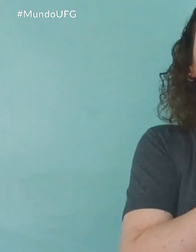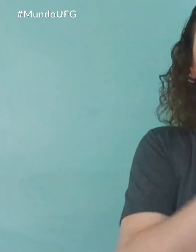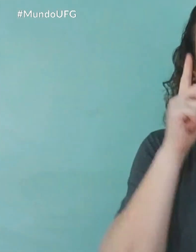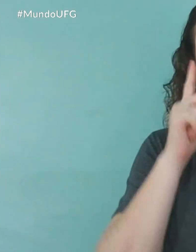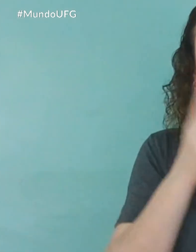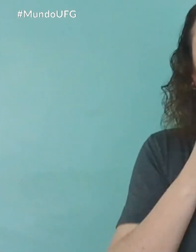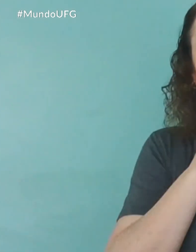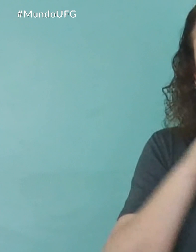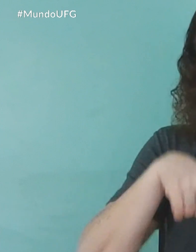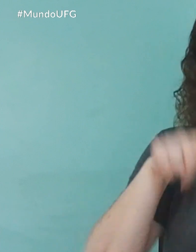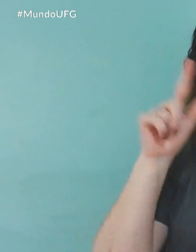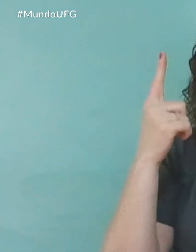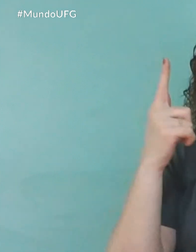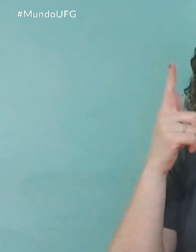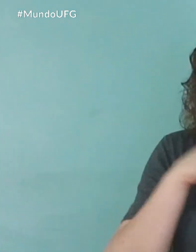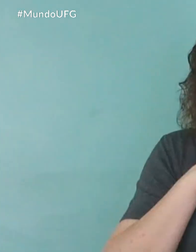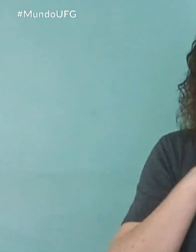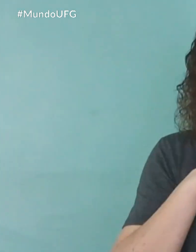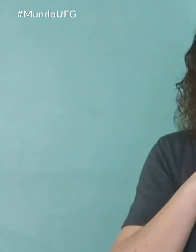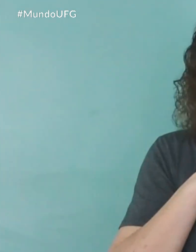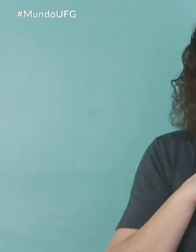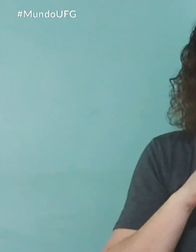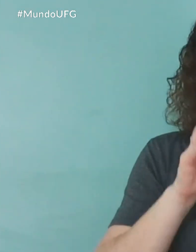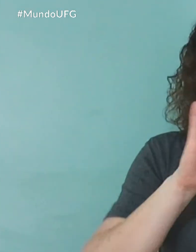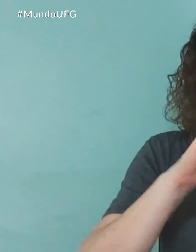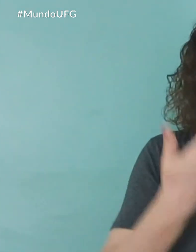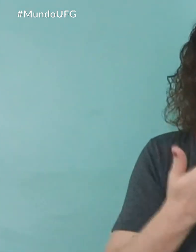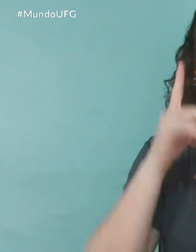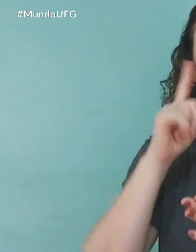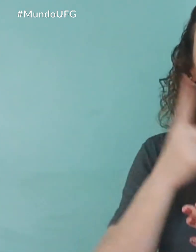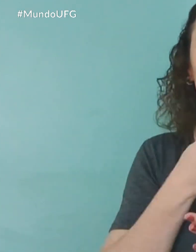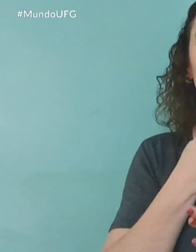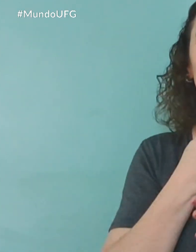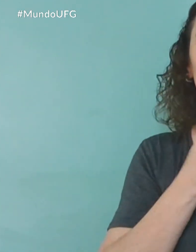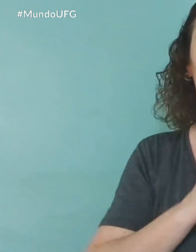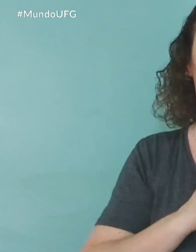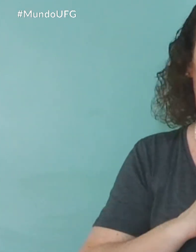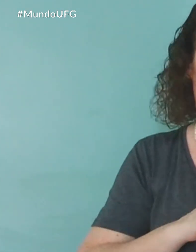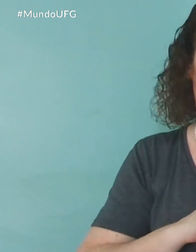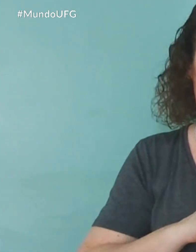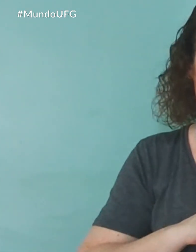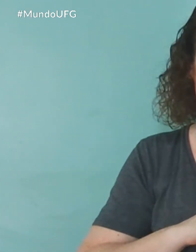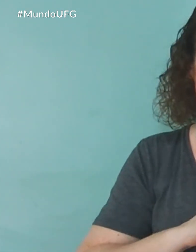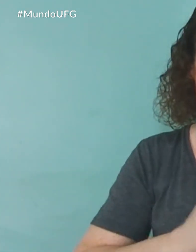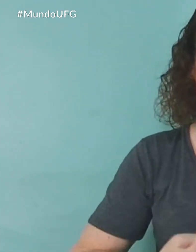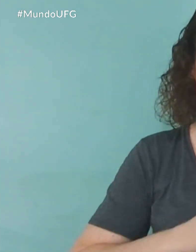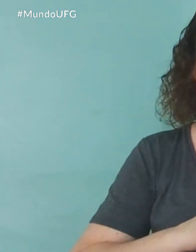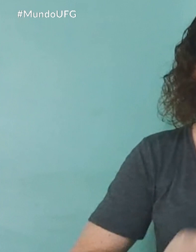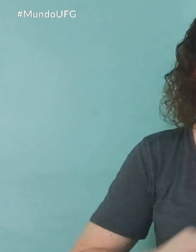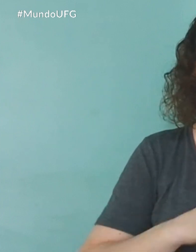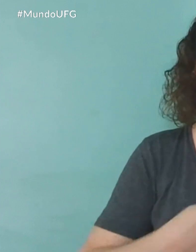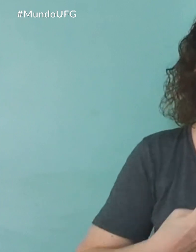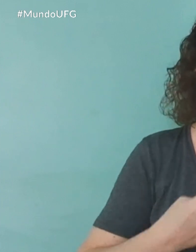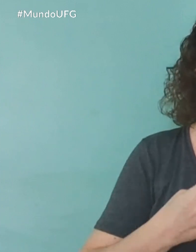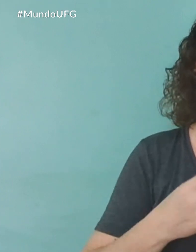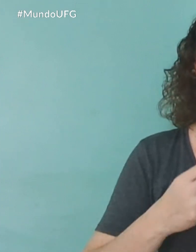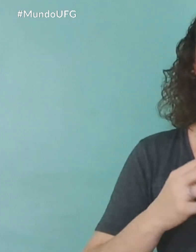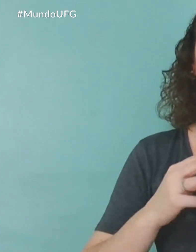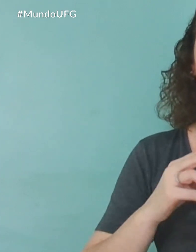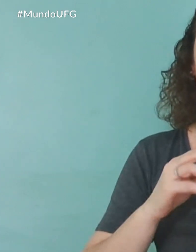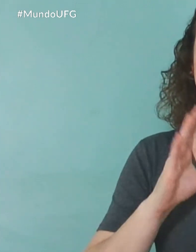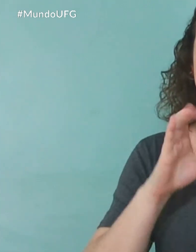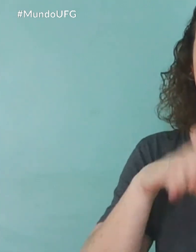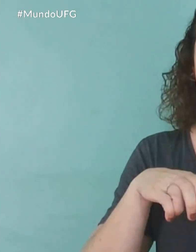e também que nós possamos divulgar para outras escolas, né? Aqui em Goiânia nós temos a